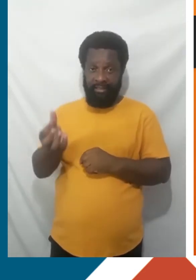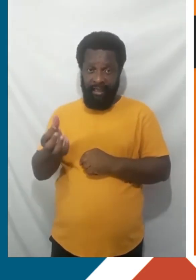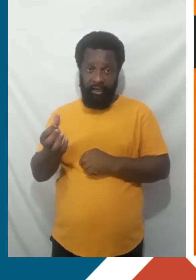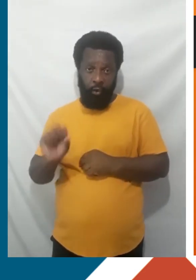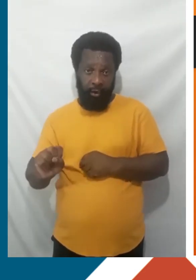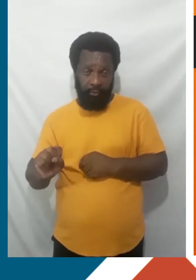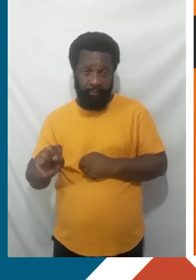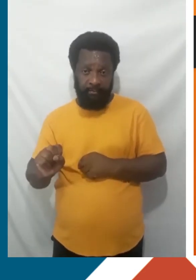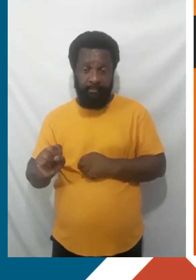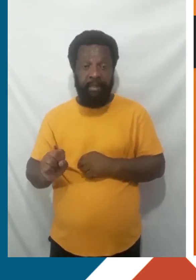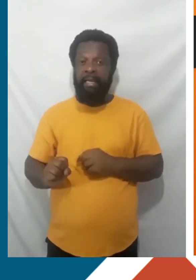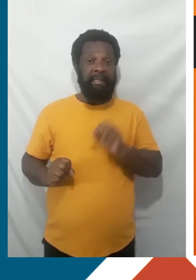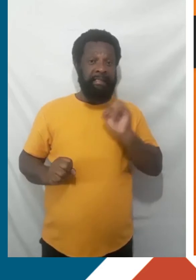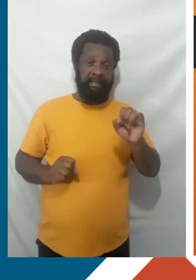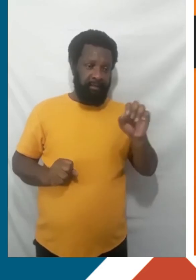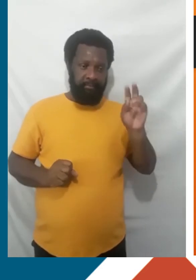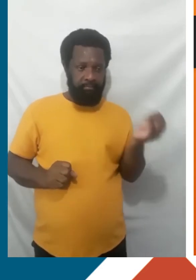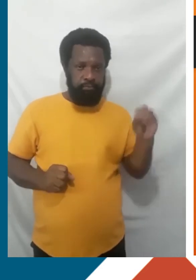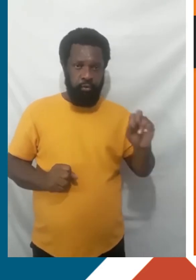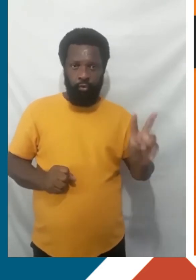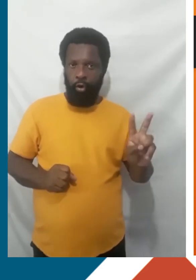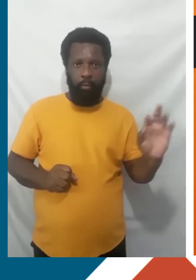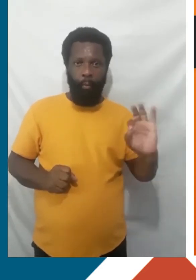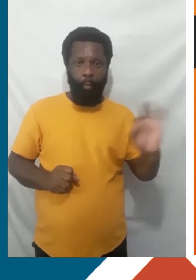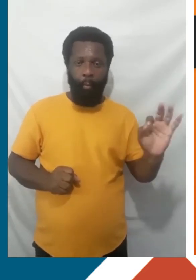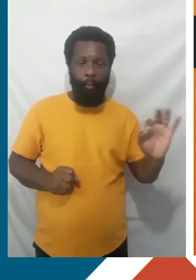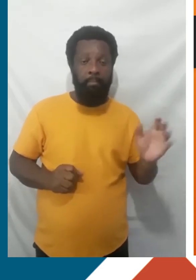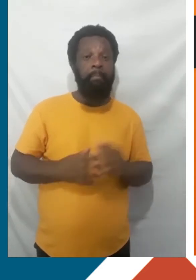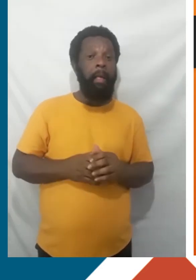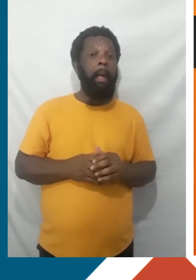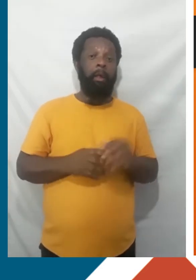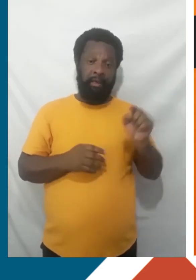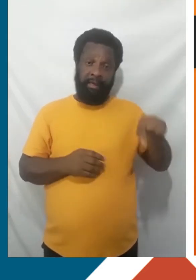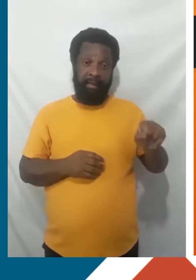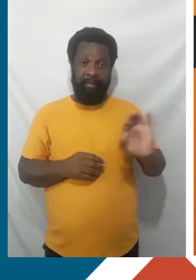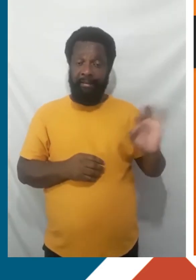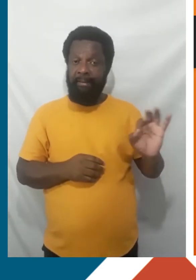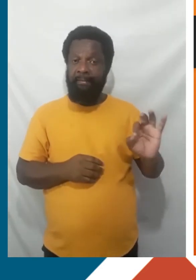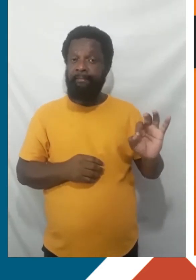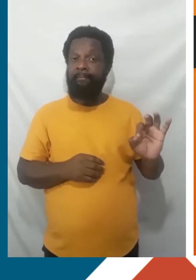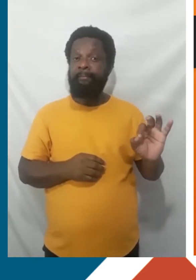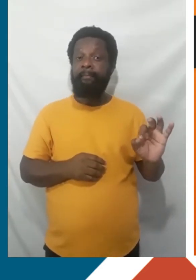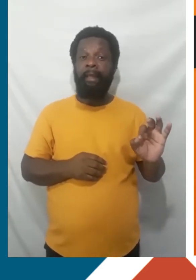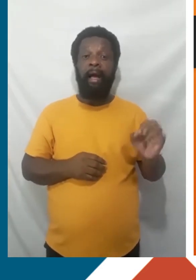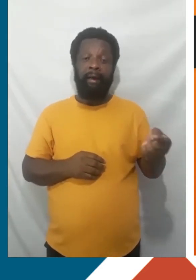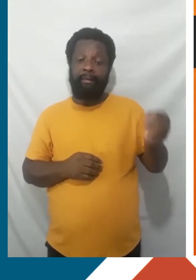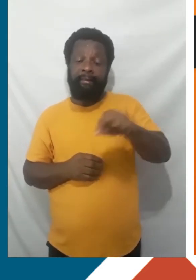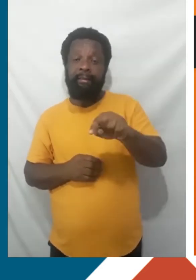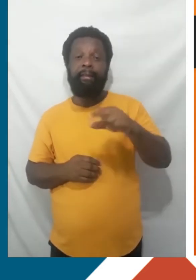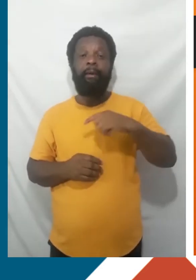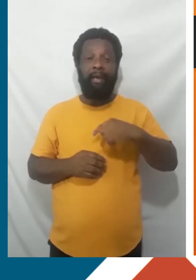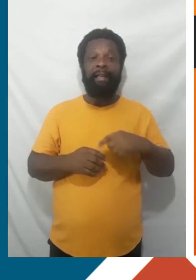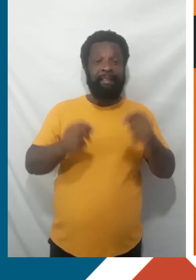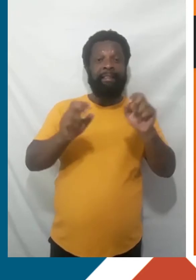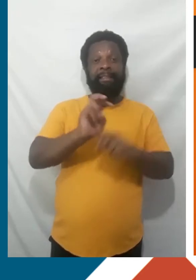e 8. Agora, se ele não for escolhido como dígito primo, no primeiro dígito, vamos ter